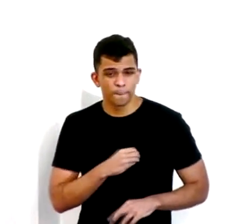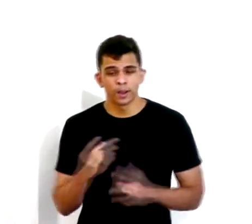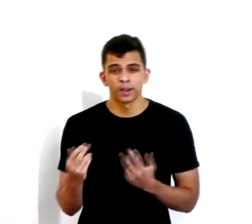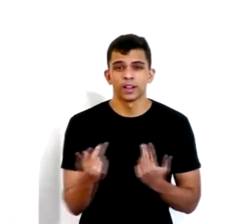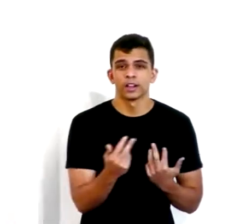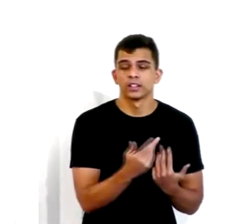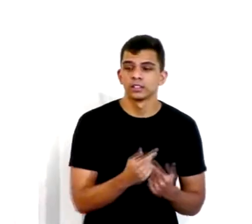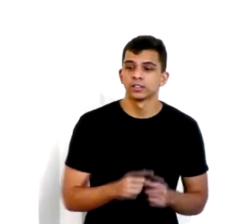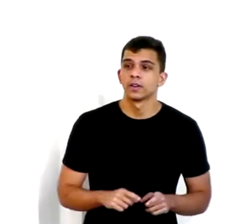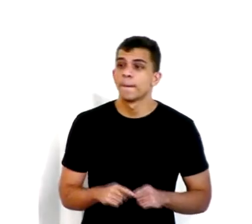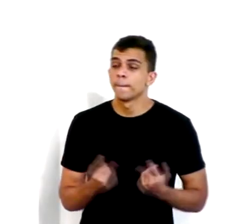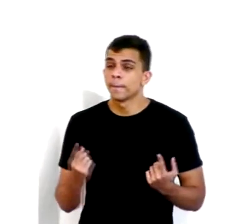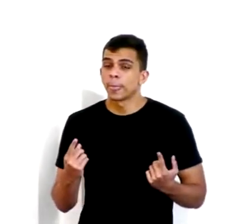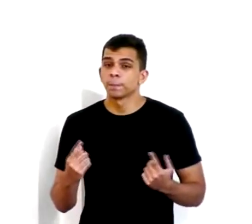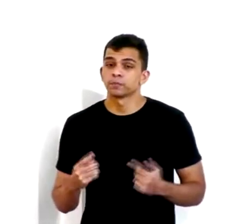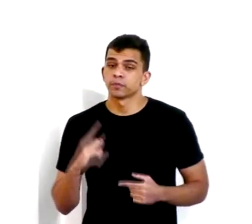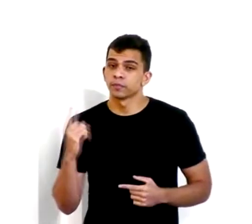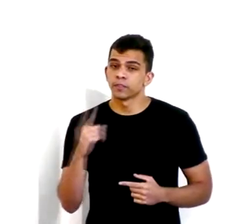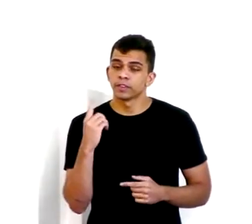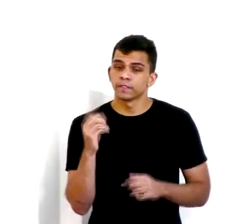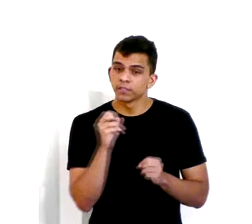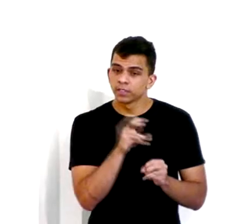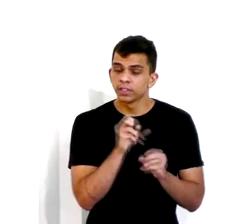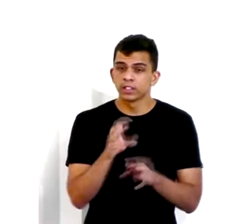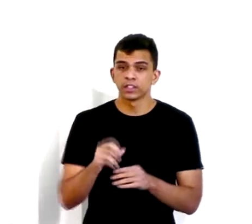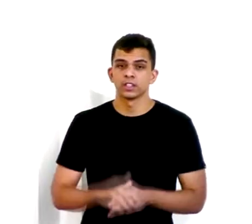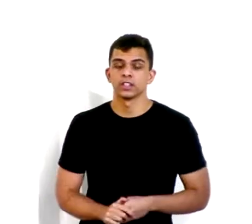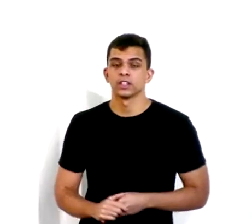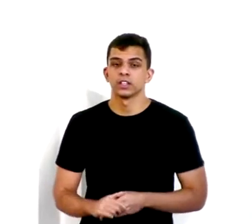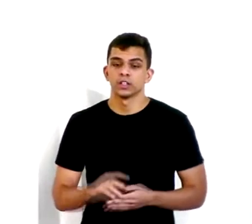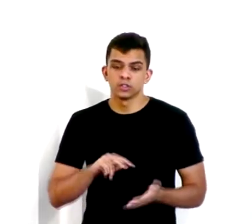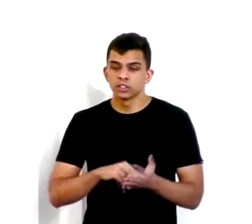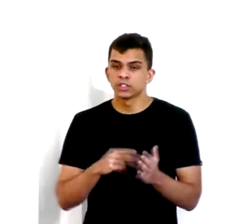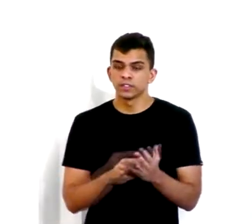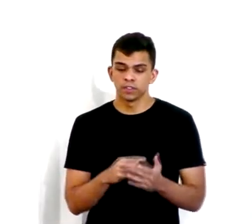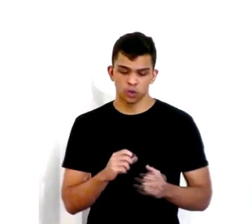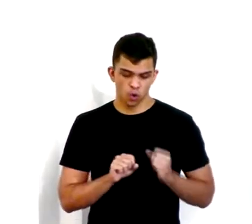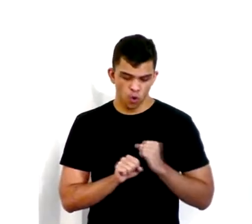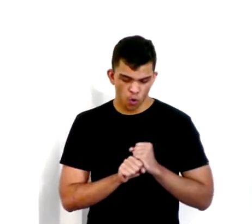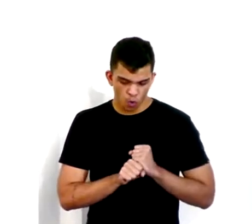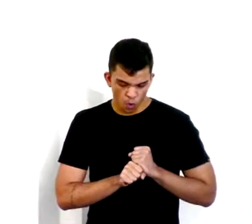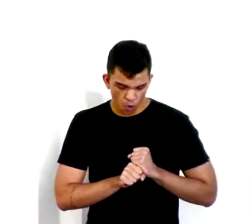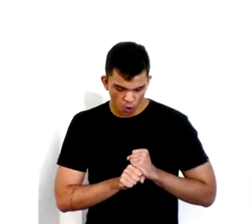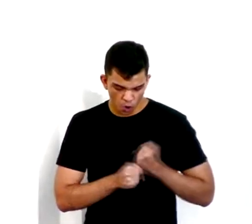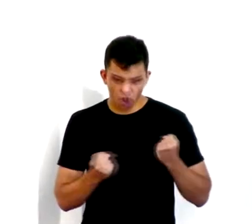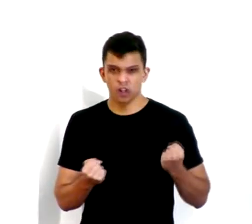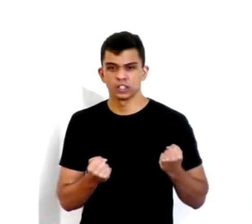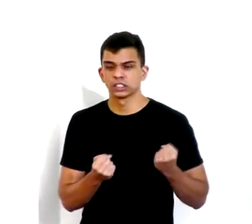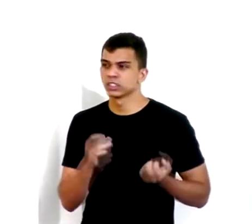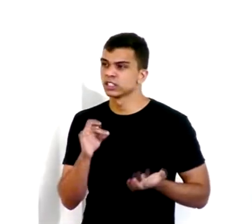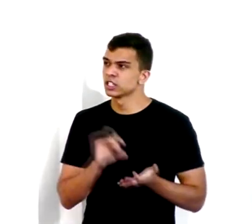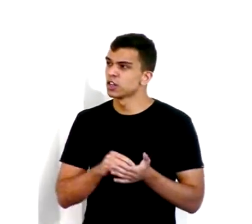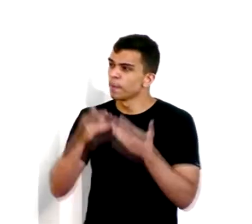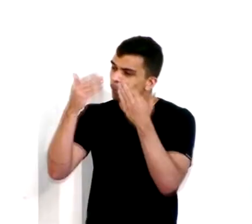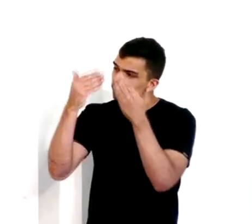significa ter um coração quebrantado diante de Deus.